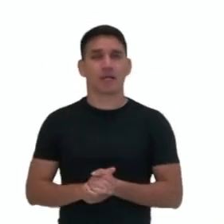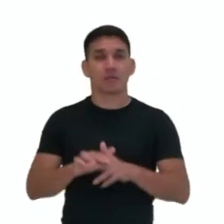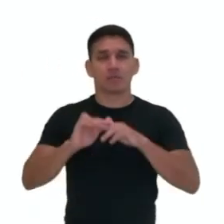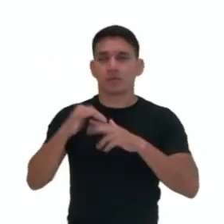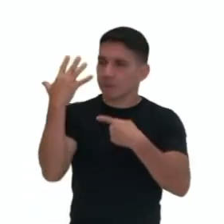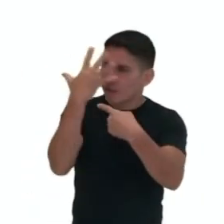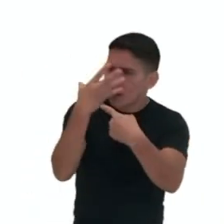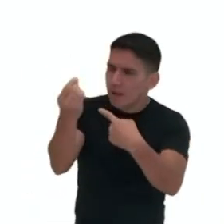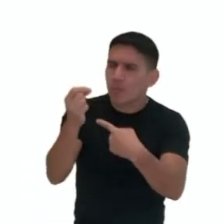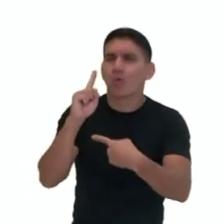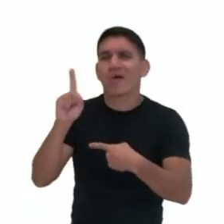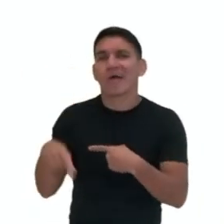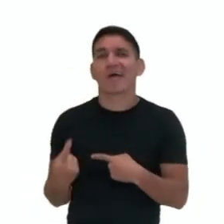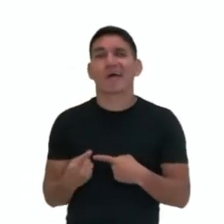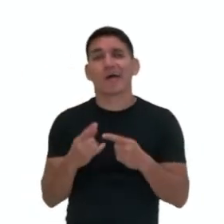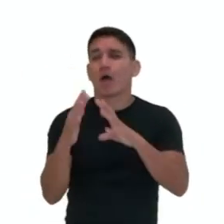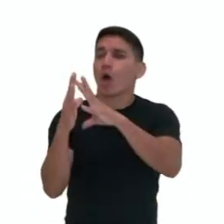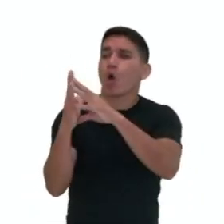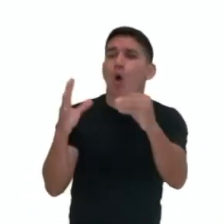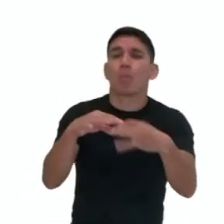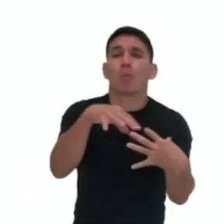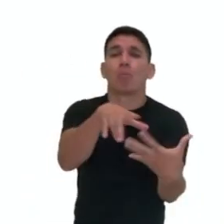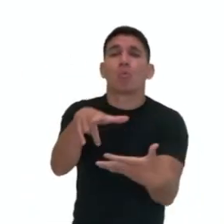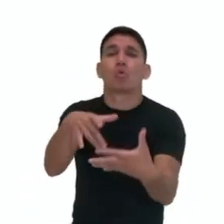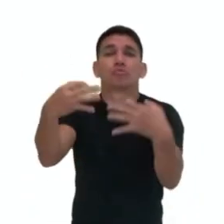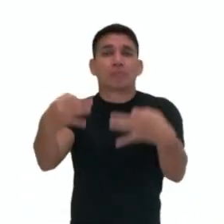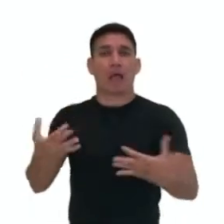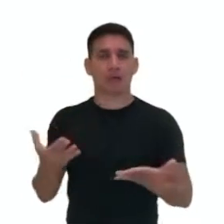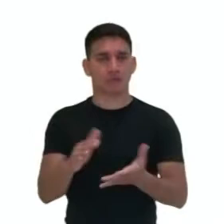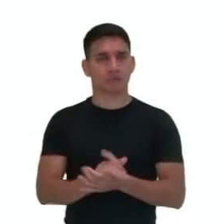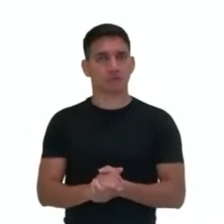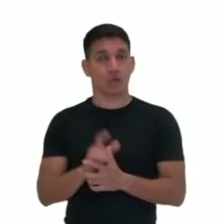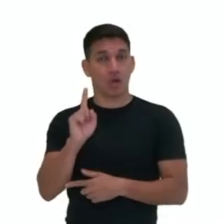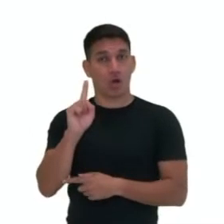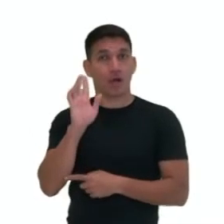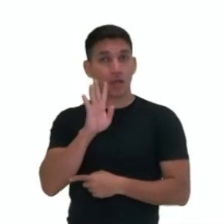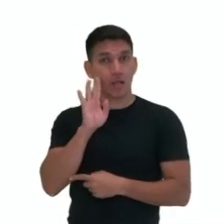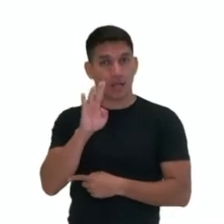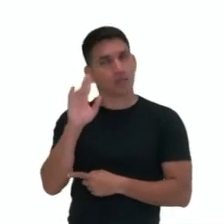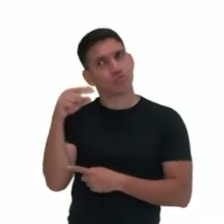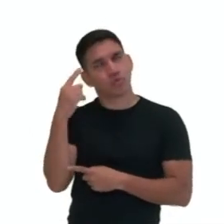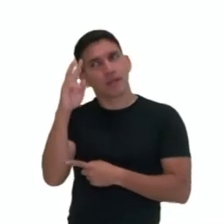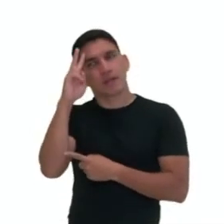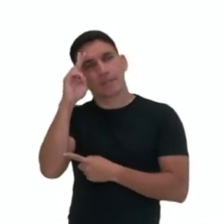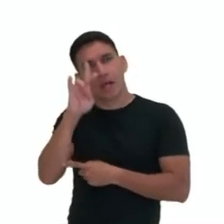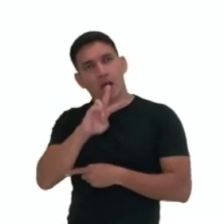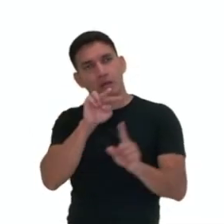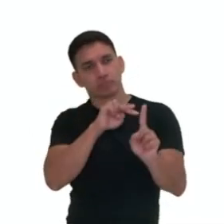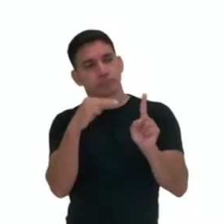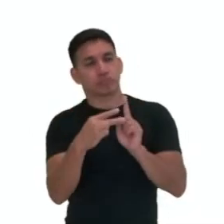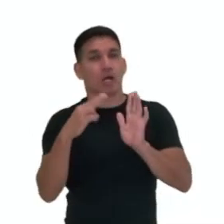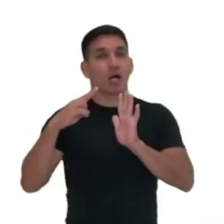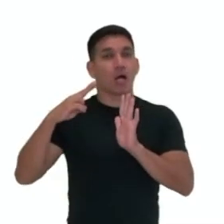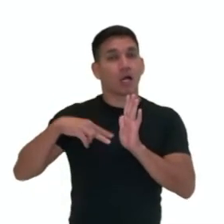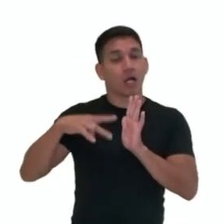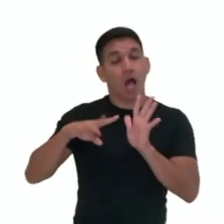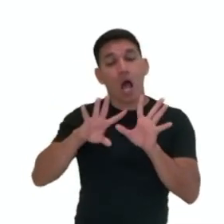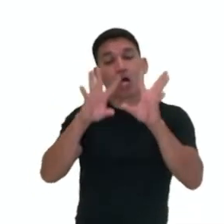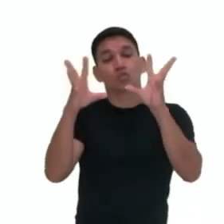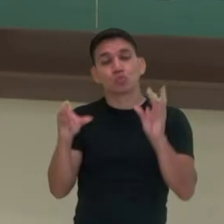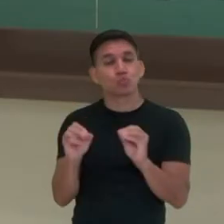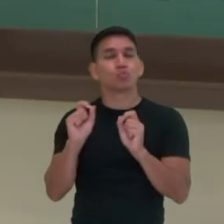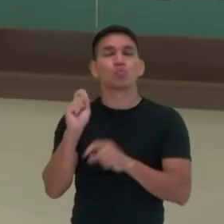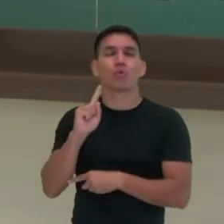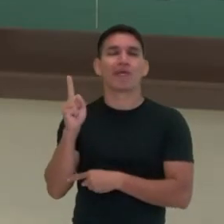como uma cópia do mundo ideal. É legal a gente relembrar um pouco a concepção de Platão a